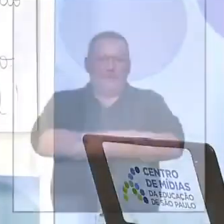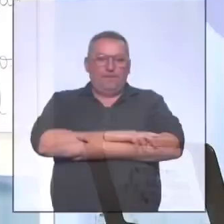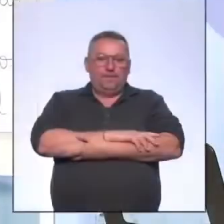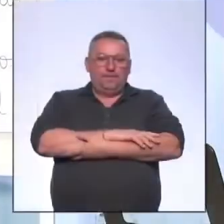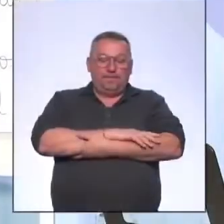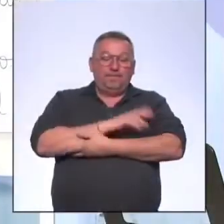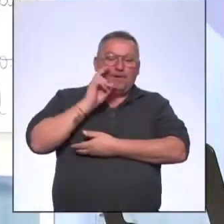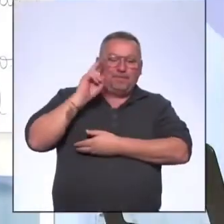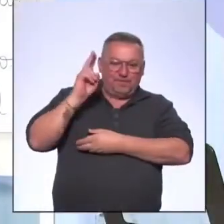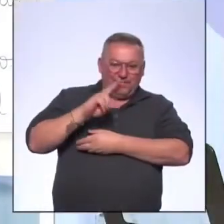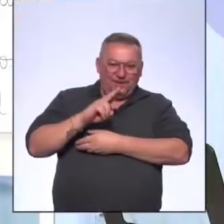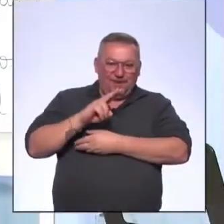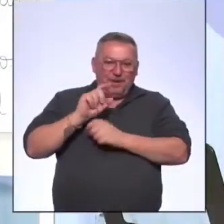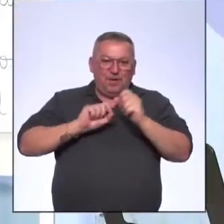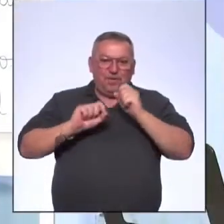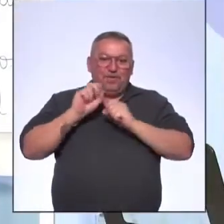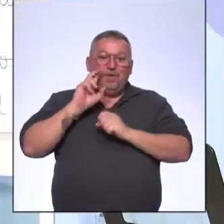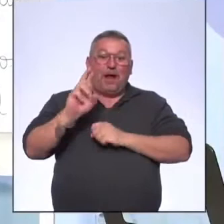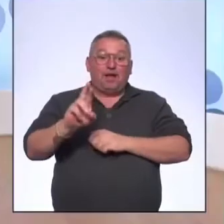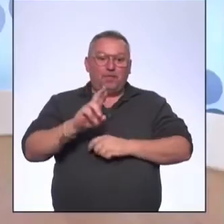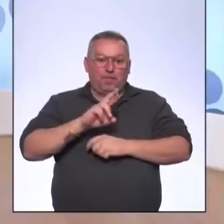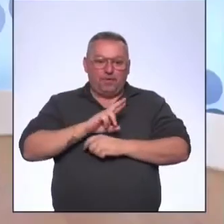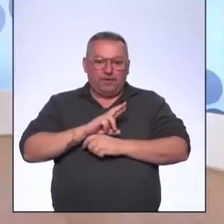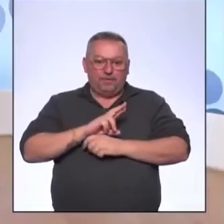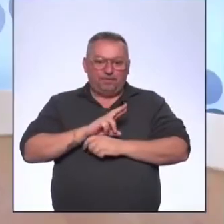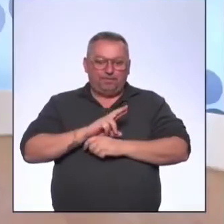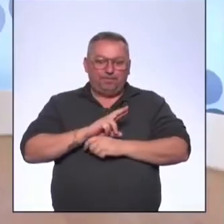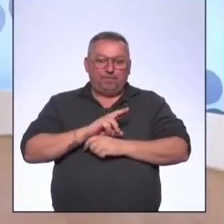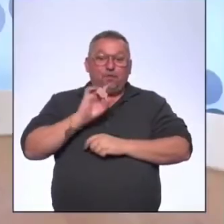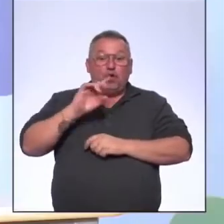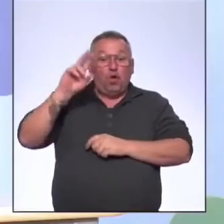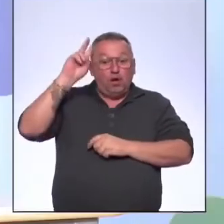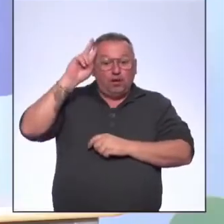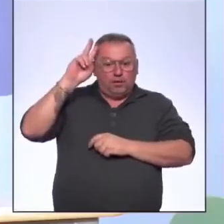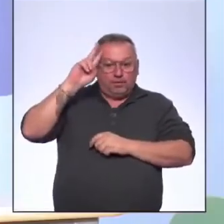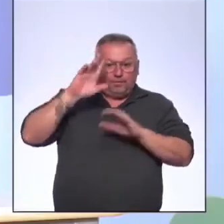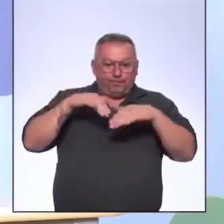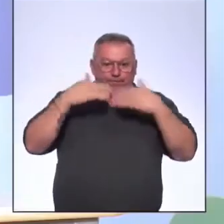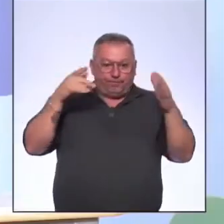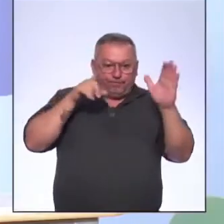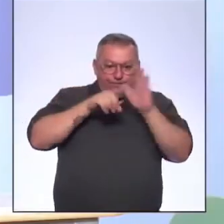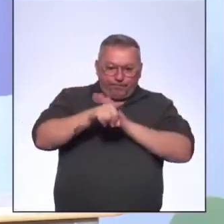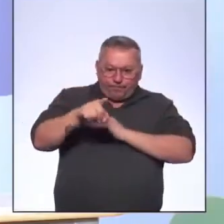Vamos lá, Dani? Vamos. Temos respostas? Temos. Gente, só lembrando assim, ó, quando ela pergunta,